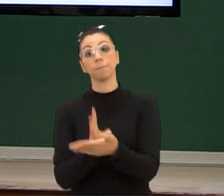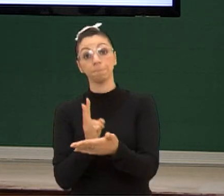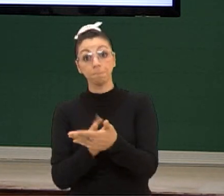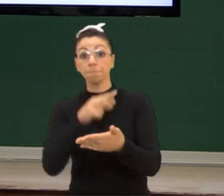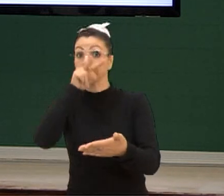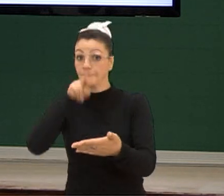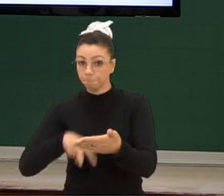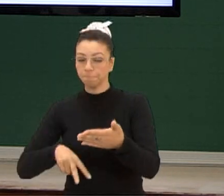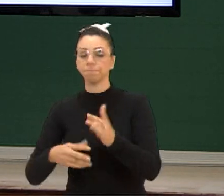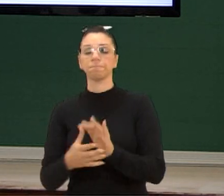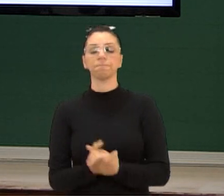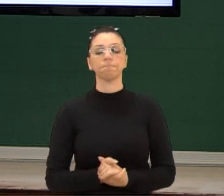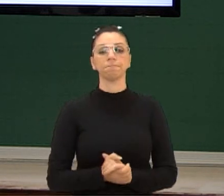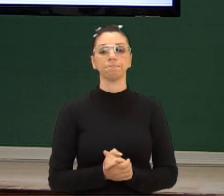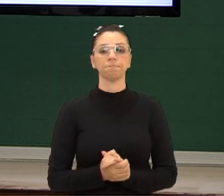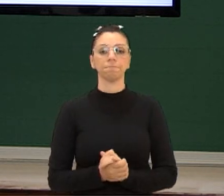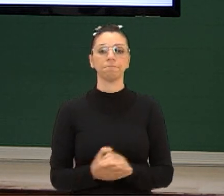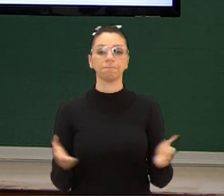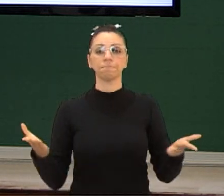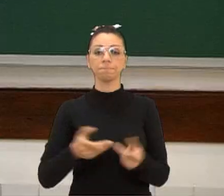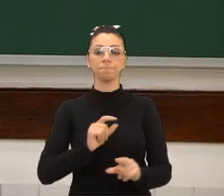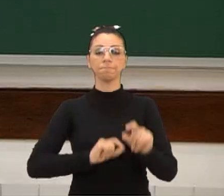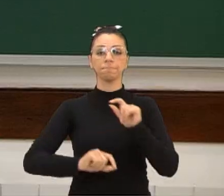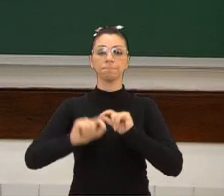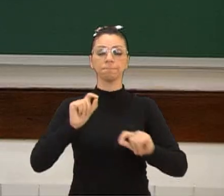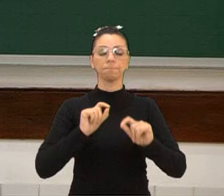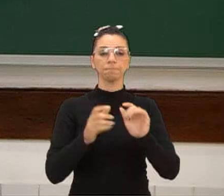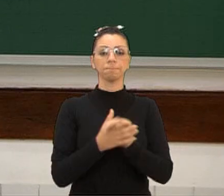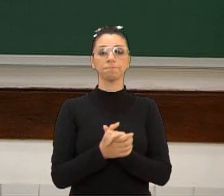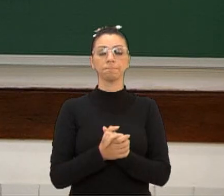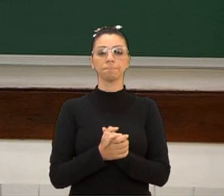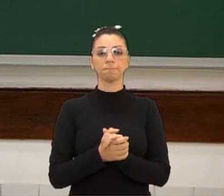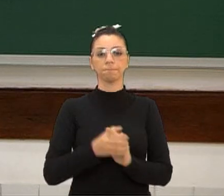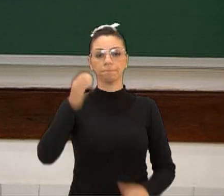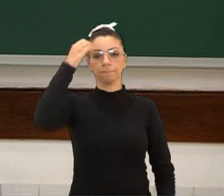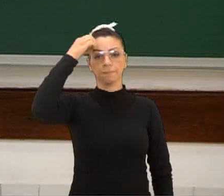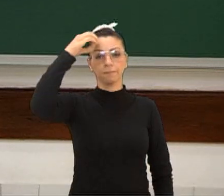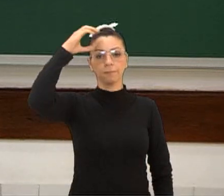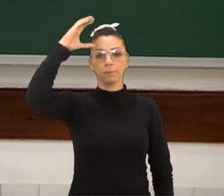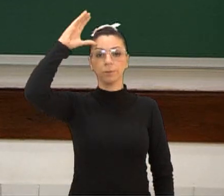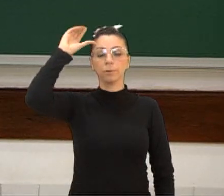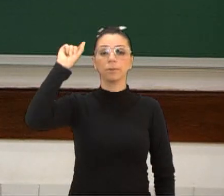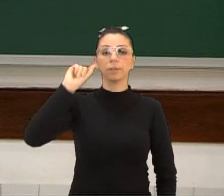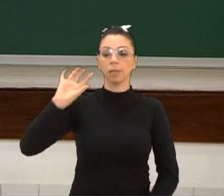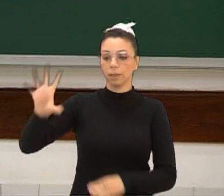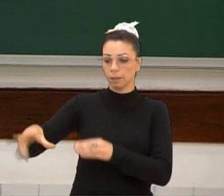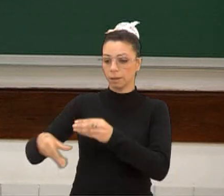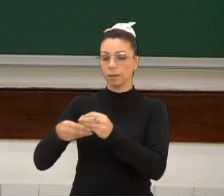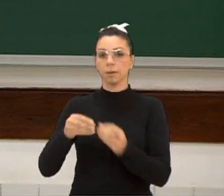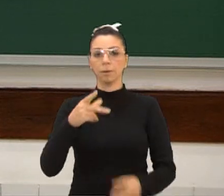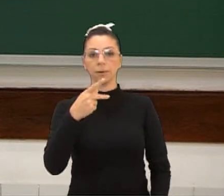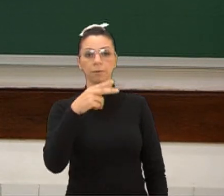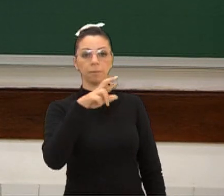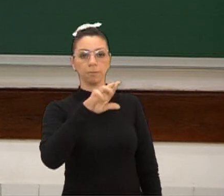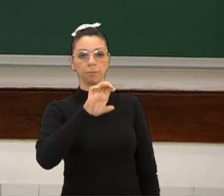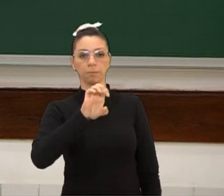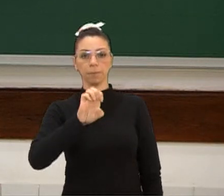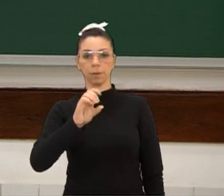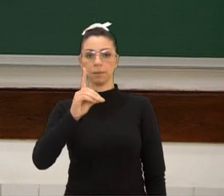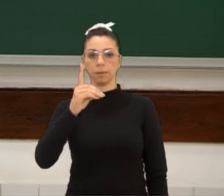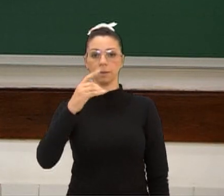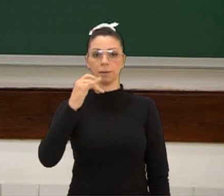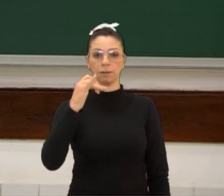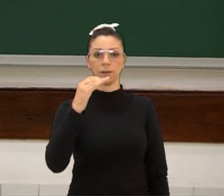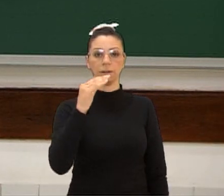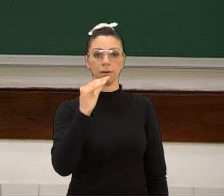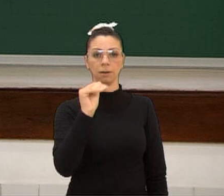leitura. E agora nós vamos estender o conhecimento sobre o predicado. Na aula passada nós falamos quais